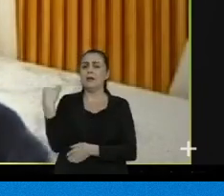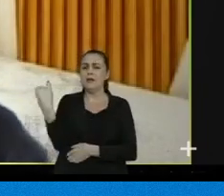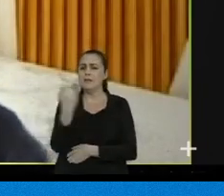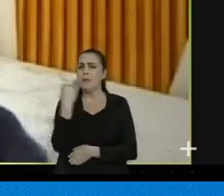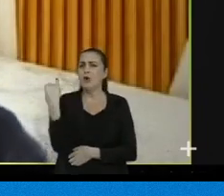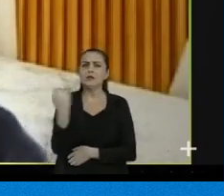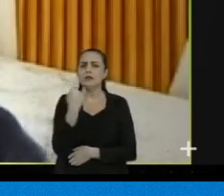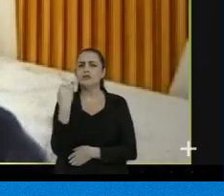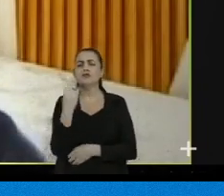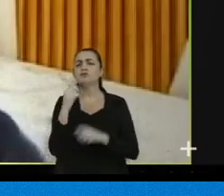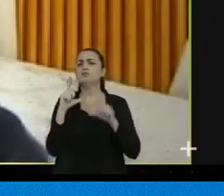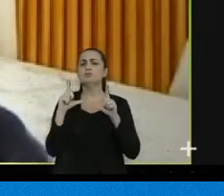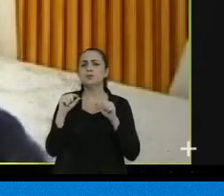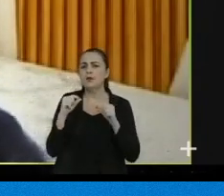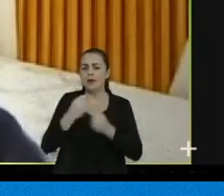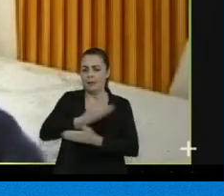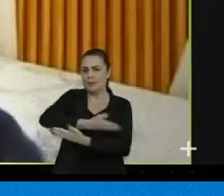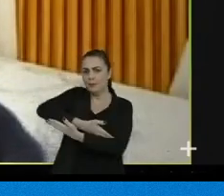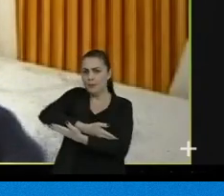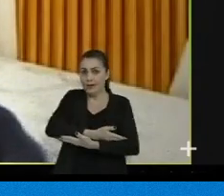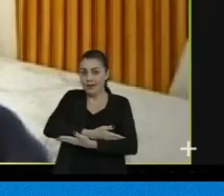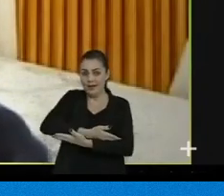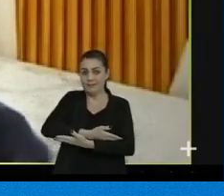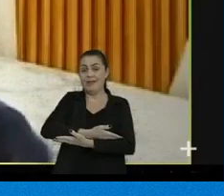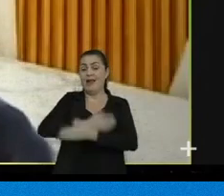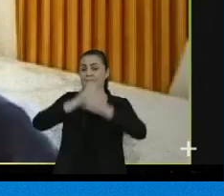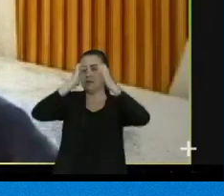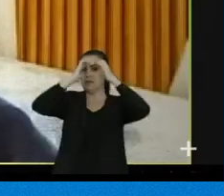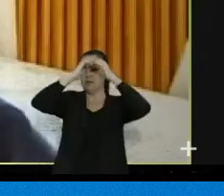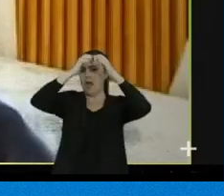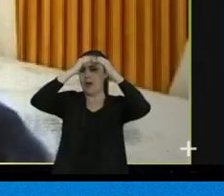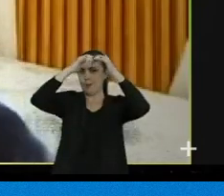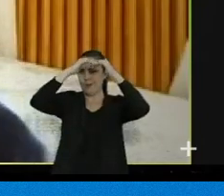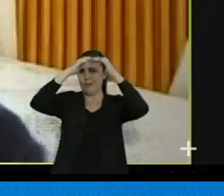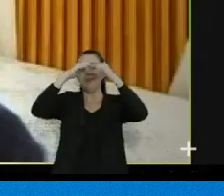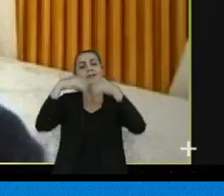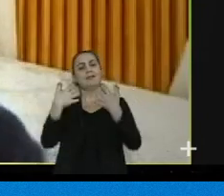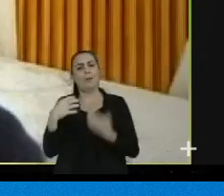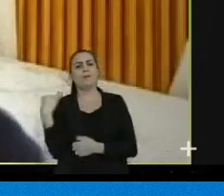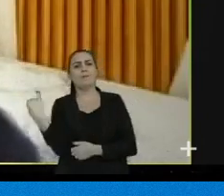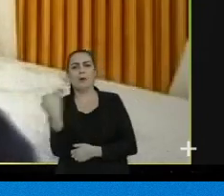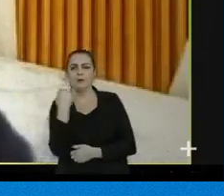nenê, funcionamento cerebral, tá? Então, provavelmente sim.